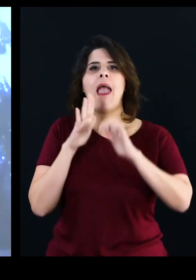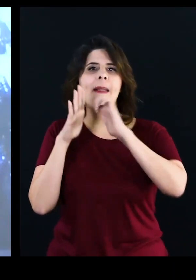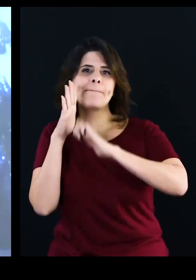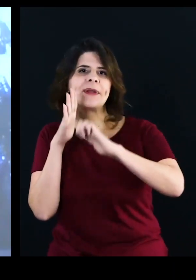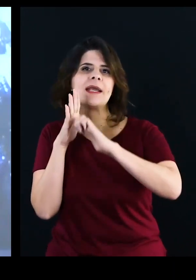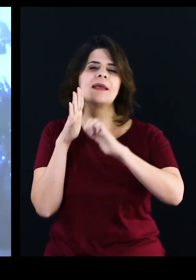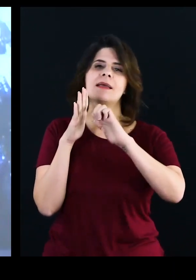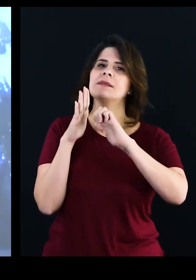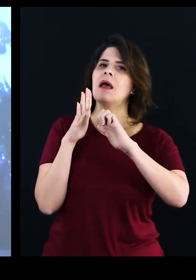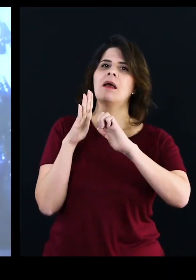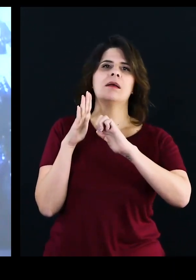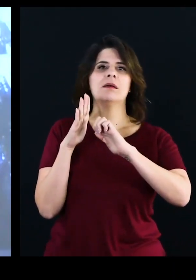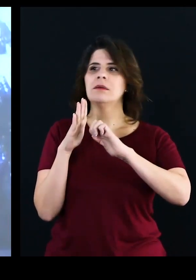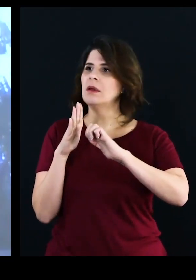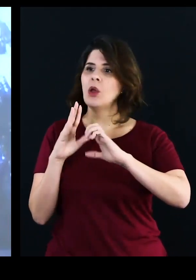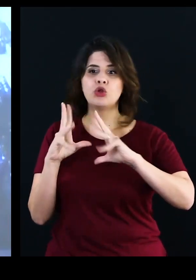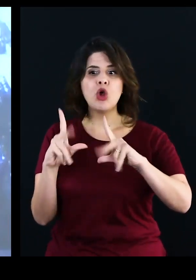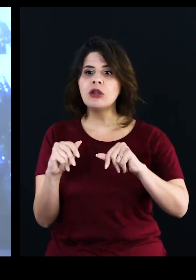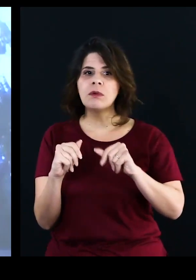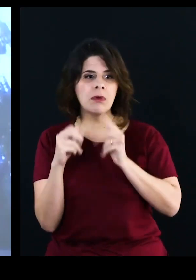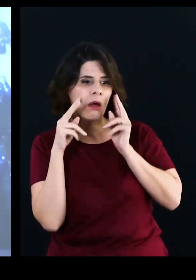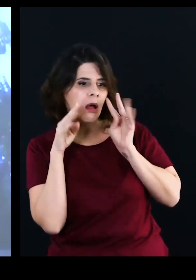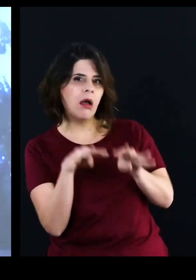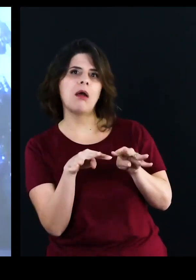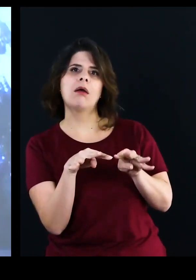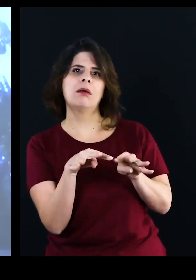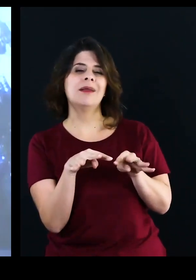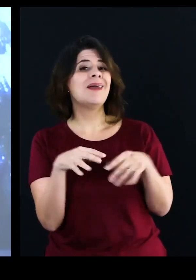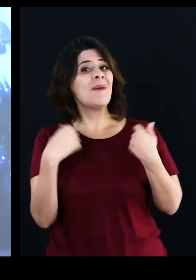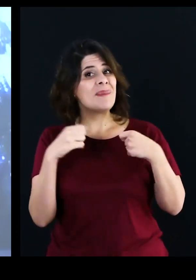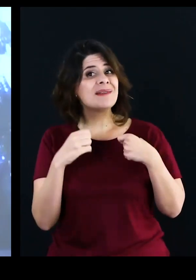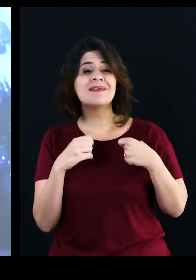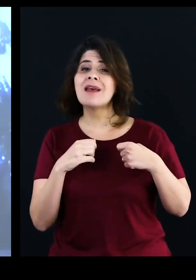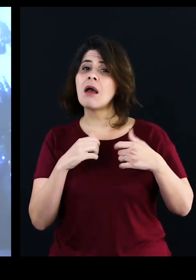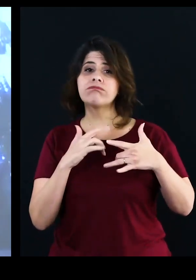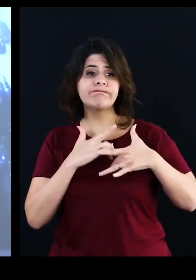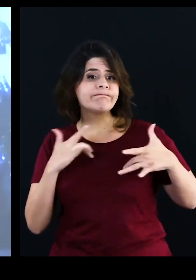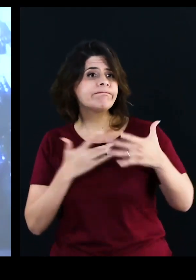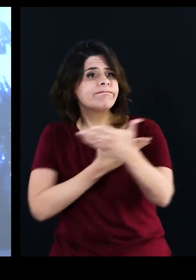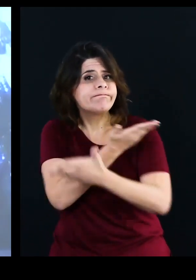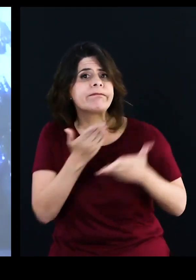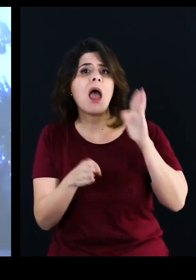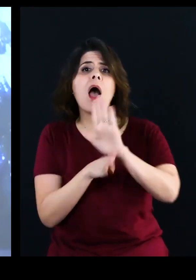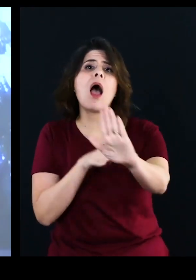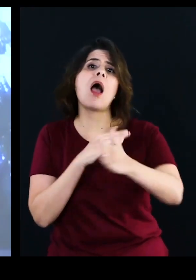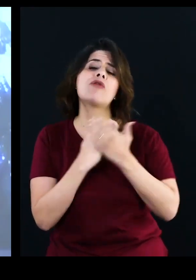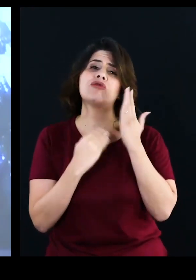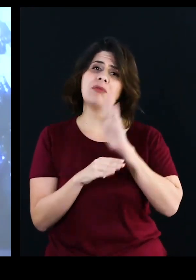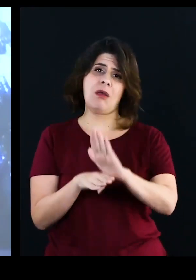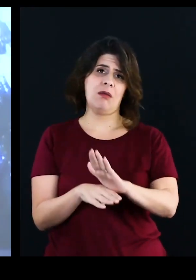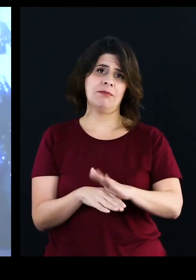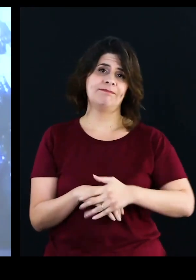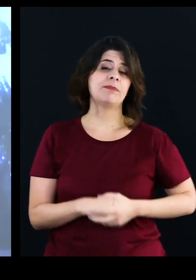forte. E a gente agora, no Covid, lançou um programa chamado Máscara e Renda, que